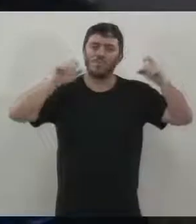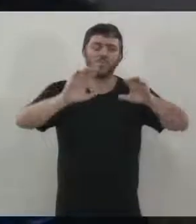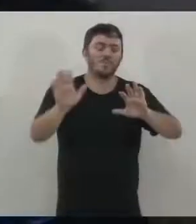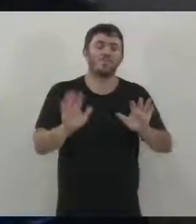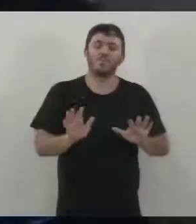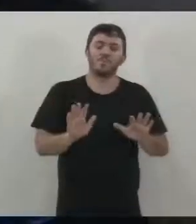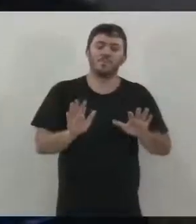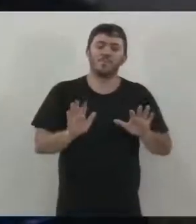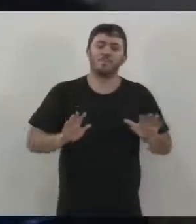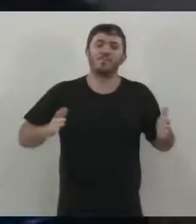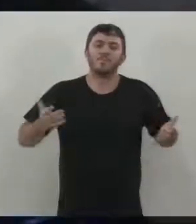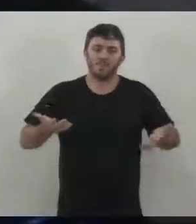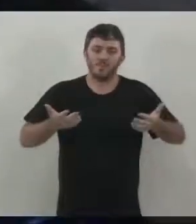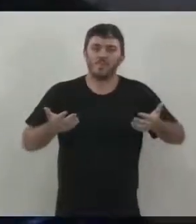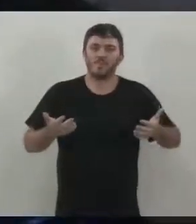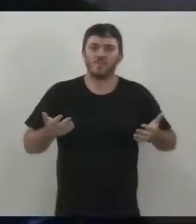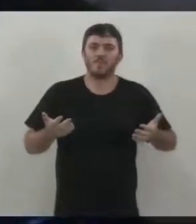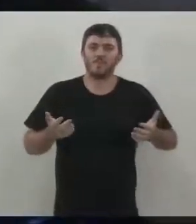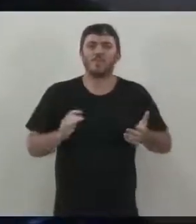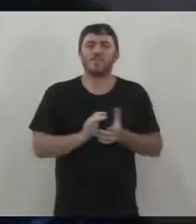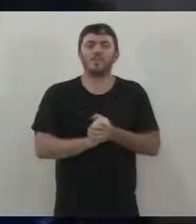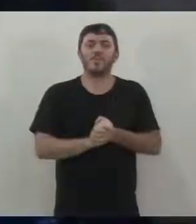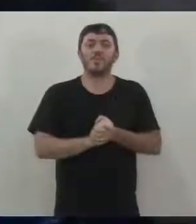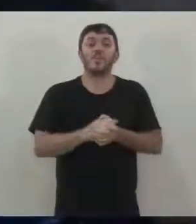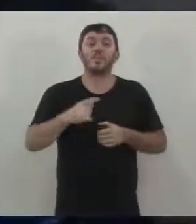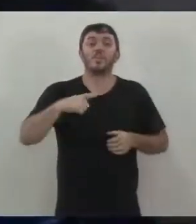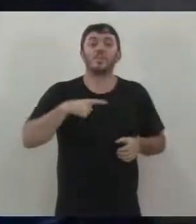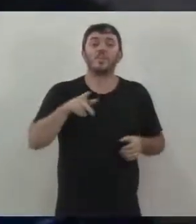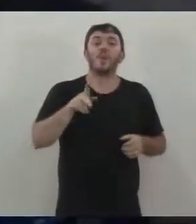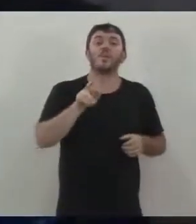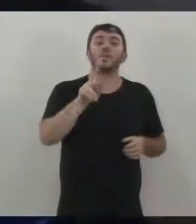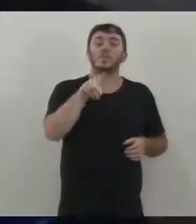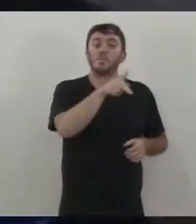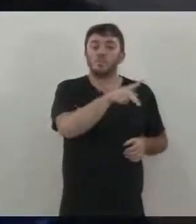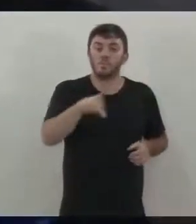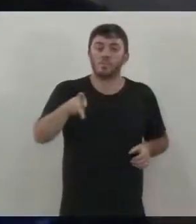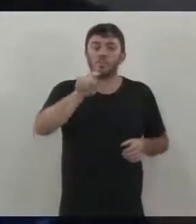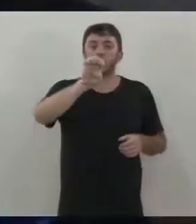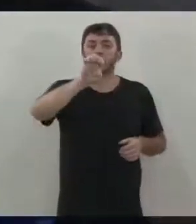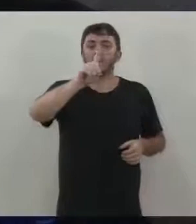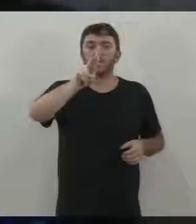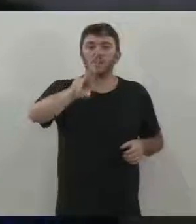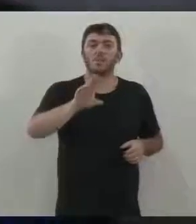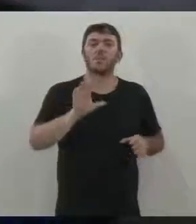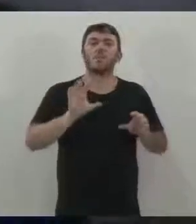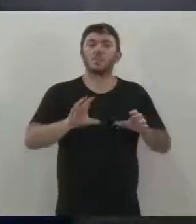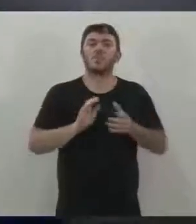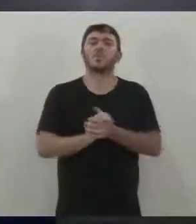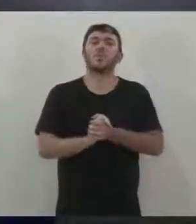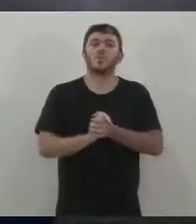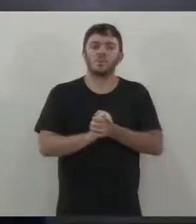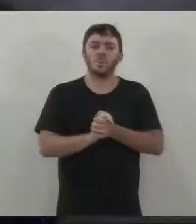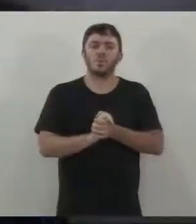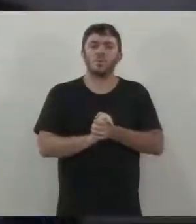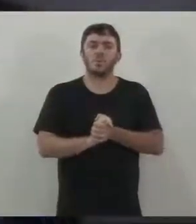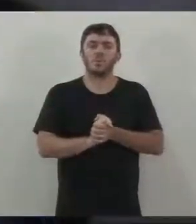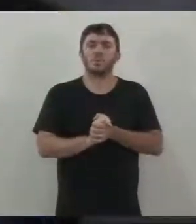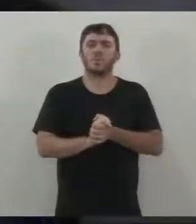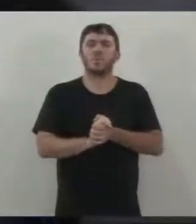Procuradoria a vereadora Ana Genesini, o presidente do GELME, que acho que teve que se retirar em algum momento, quando entrou na presidência, não me